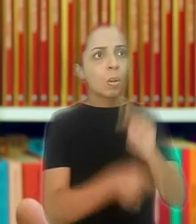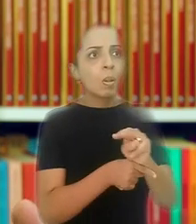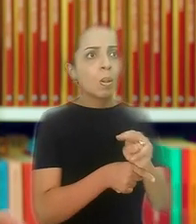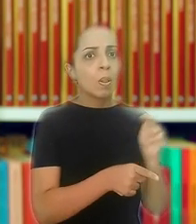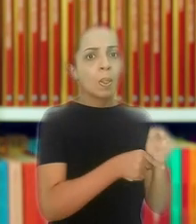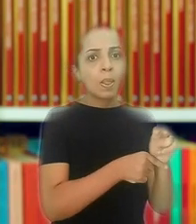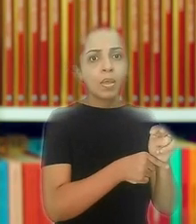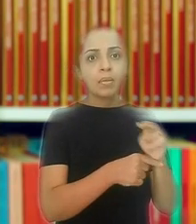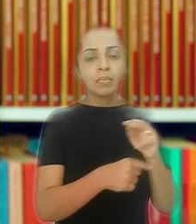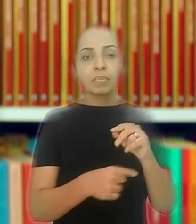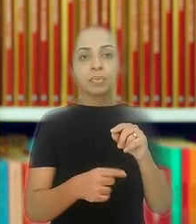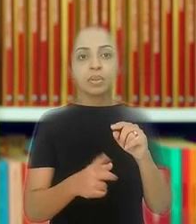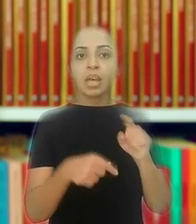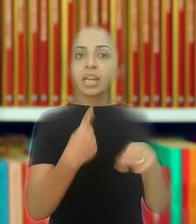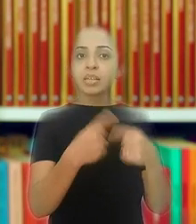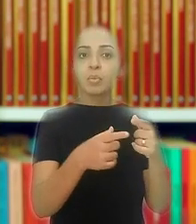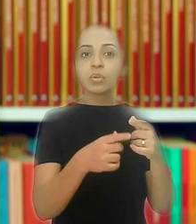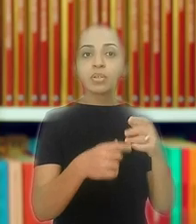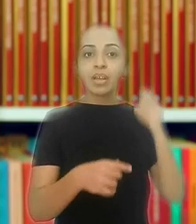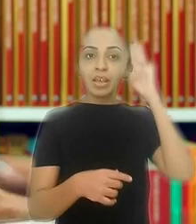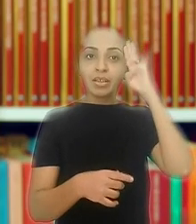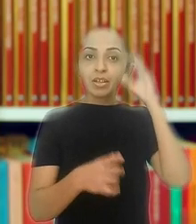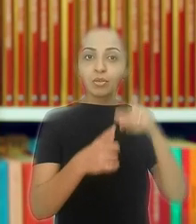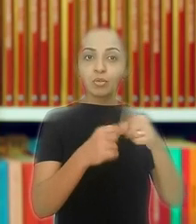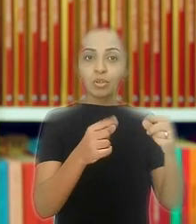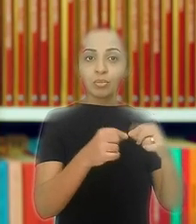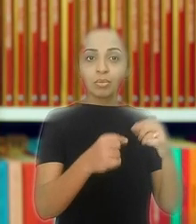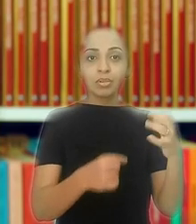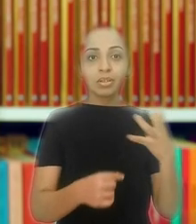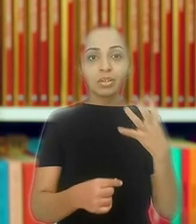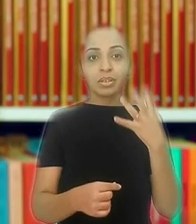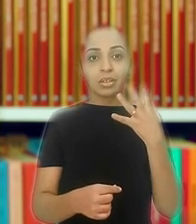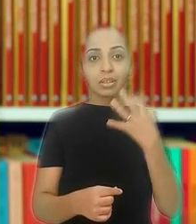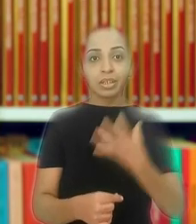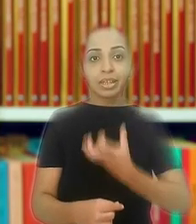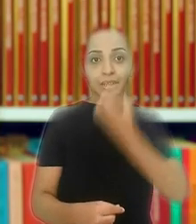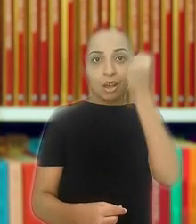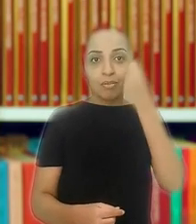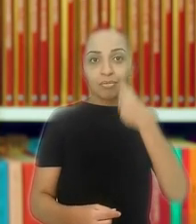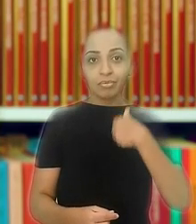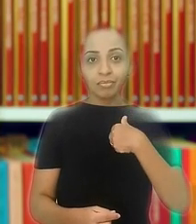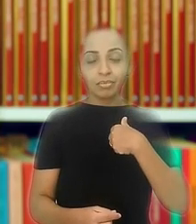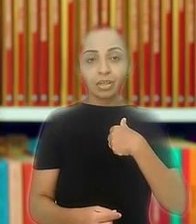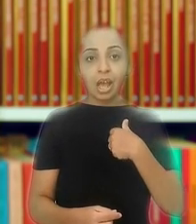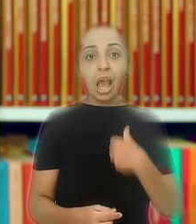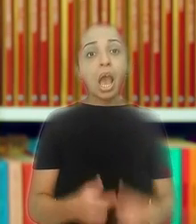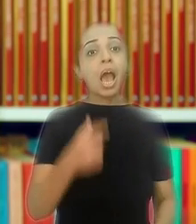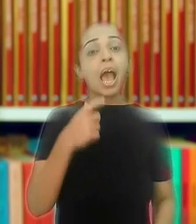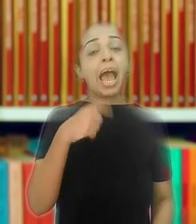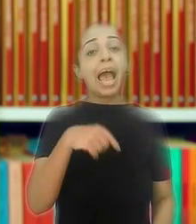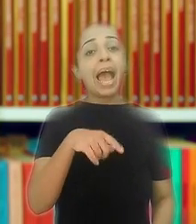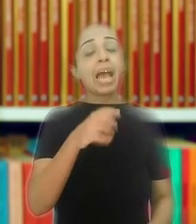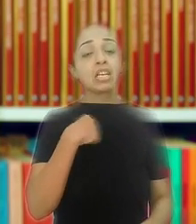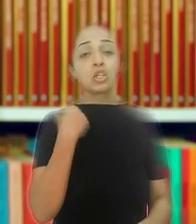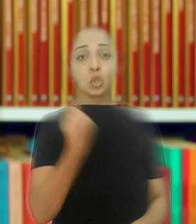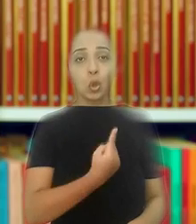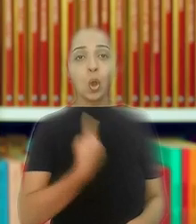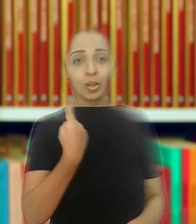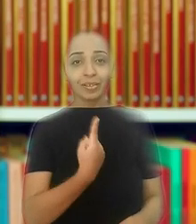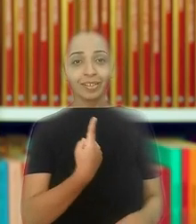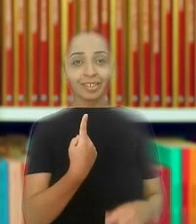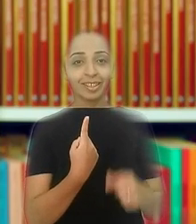dessa Ilha até que o exército japonês viés para resgatá-lo e isso nunca aconteceu e ele achou que a Guerra ainda